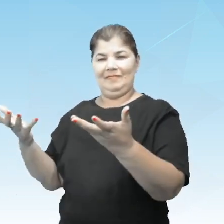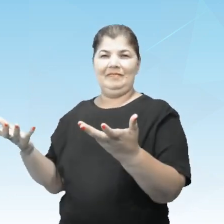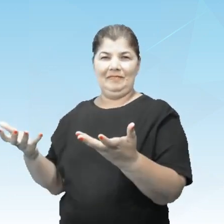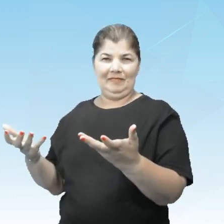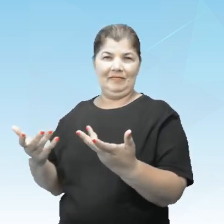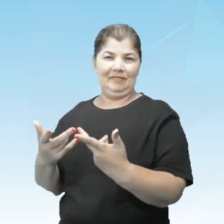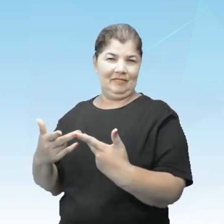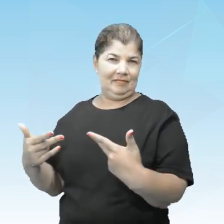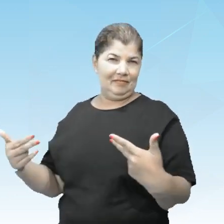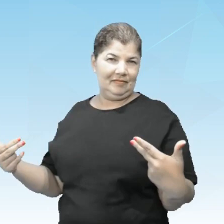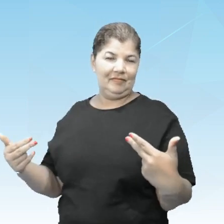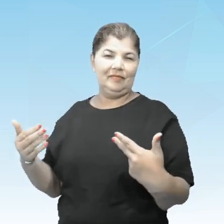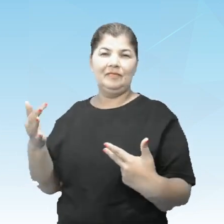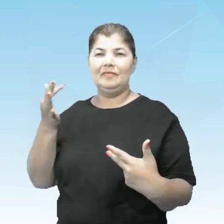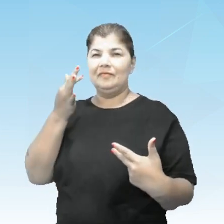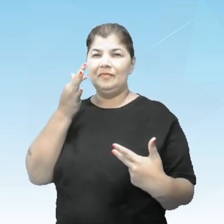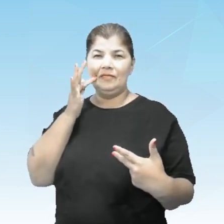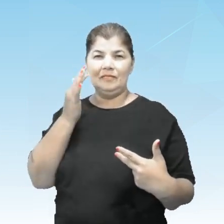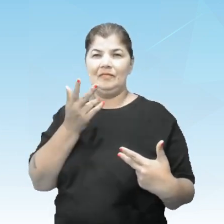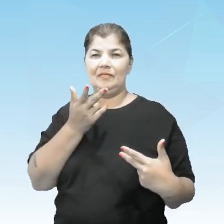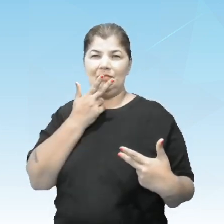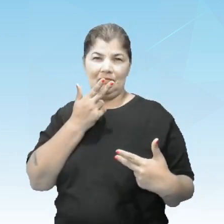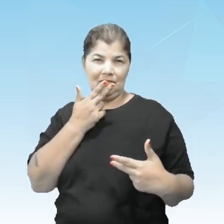tropicais, fumo,